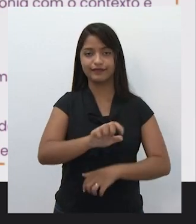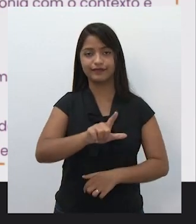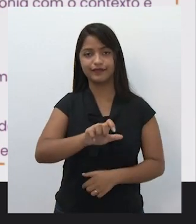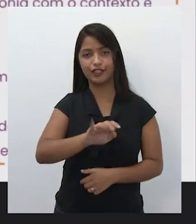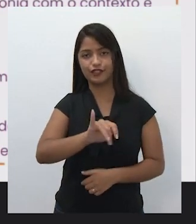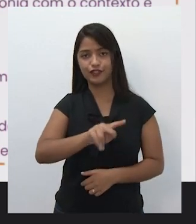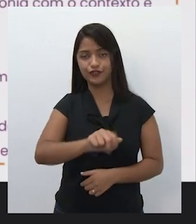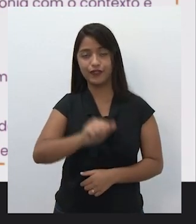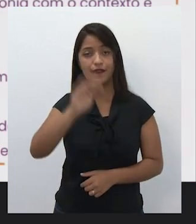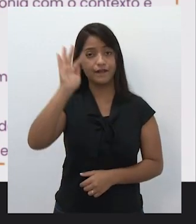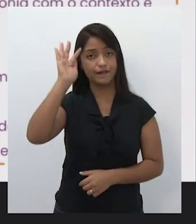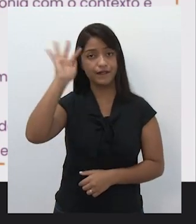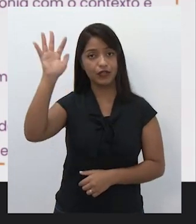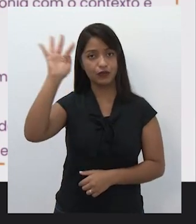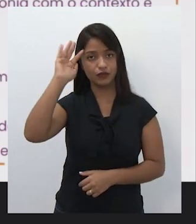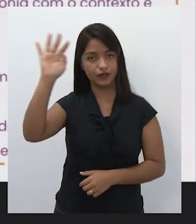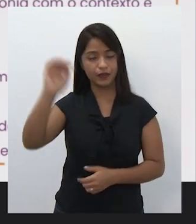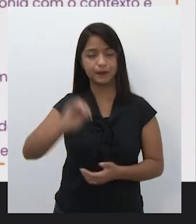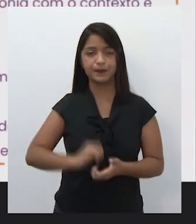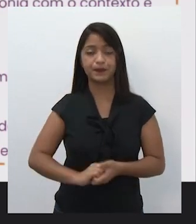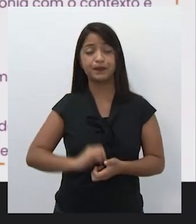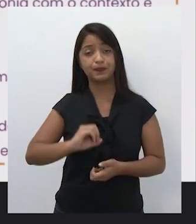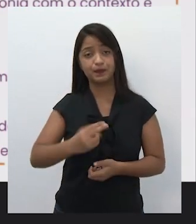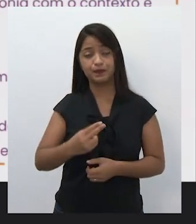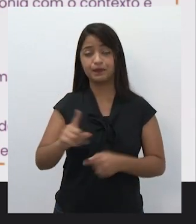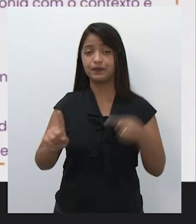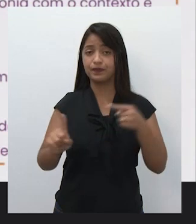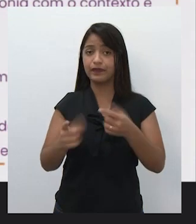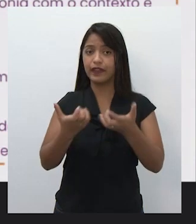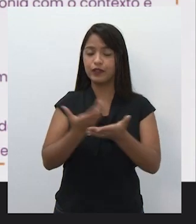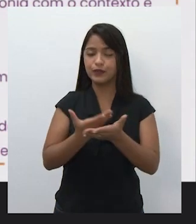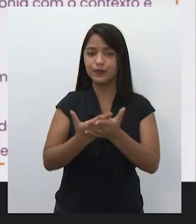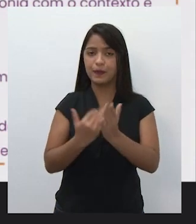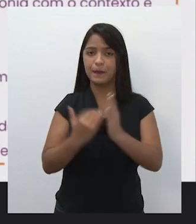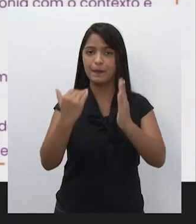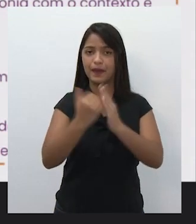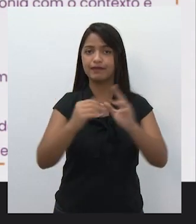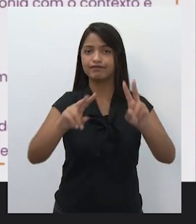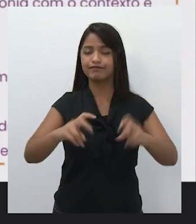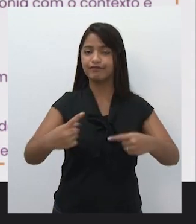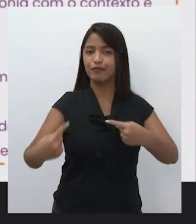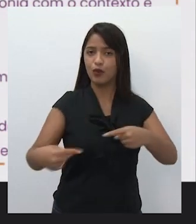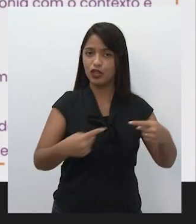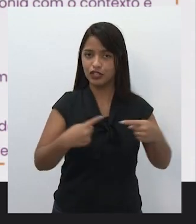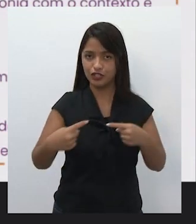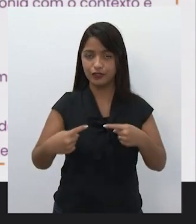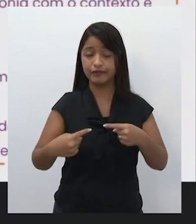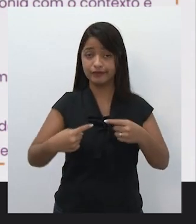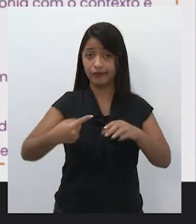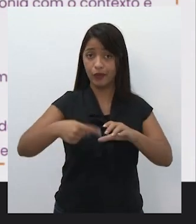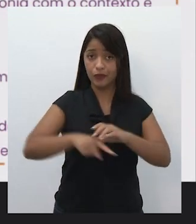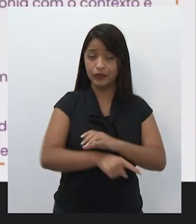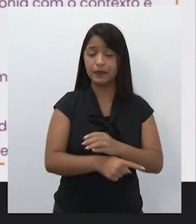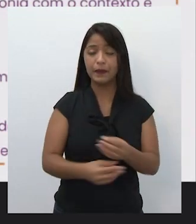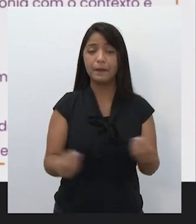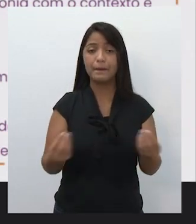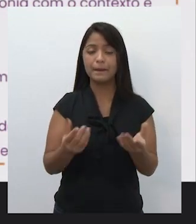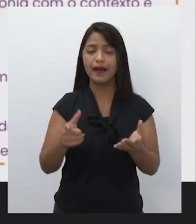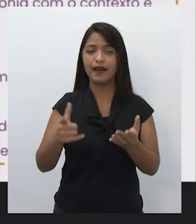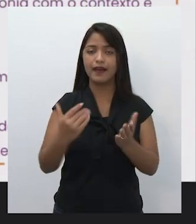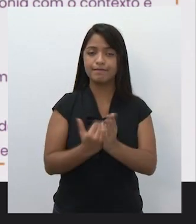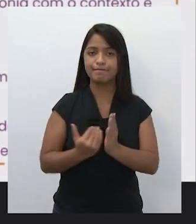que queira ir além estudando políticas. O aprofundamento é para